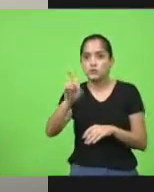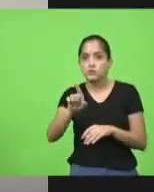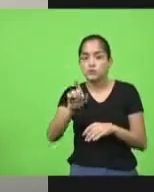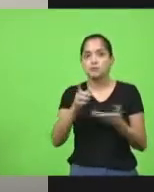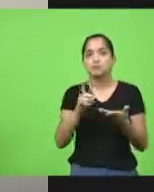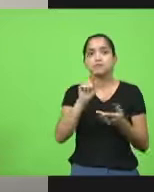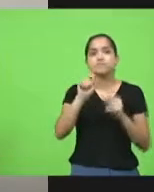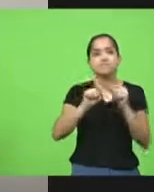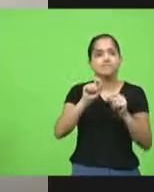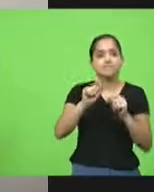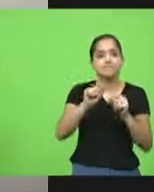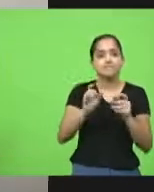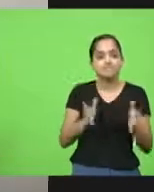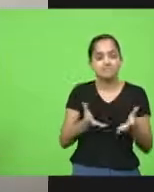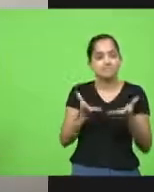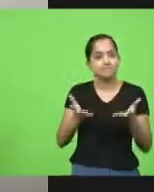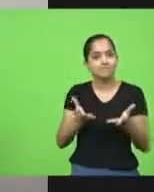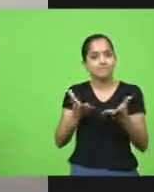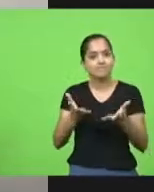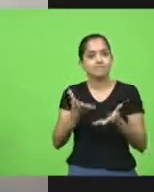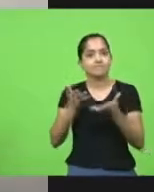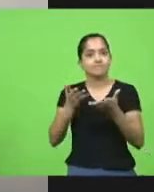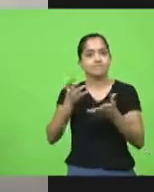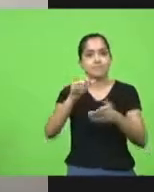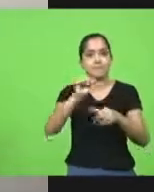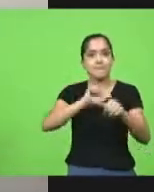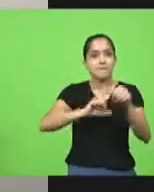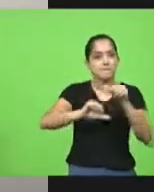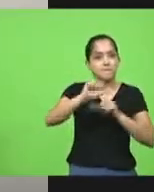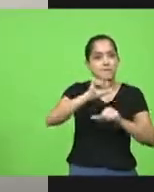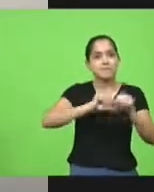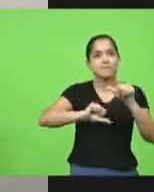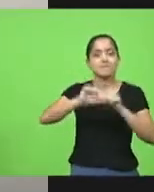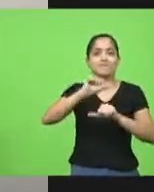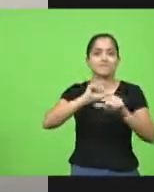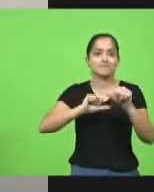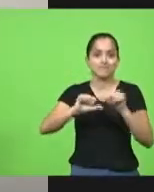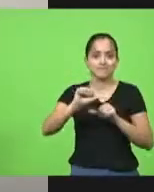promoveram uma revolução pela palavra.